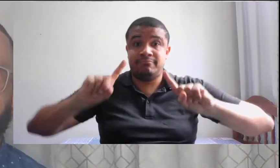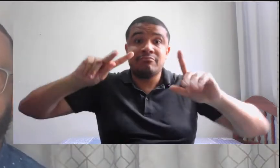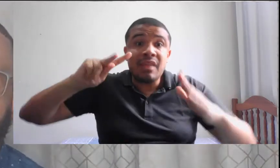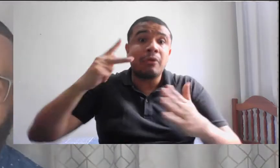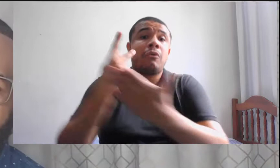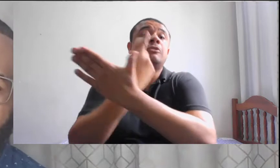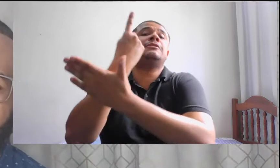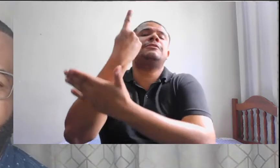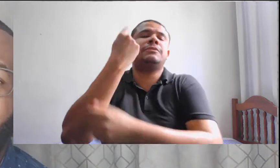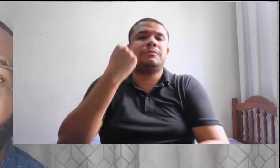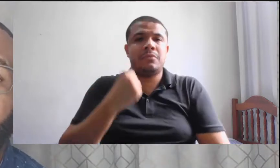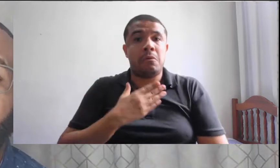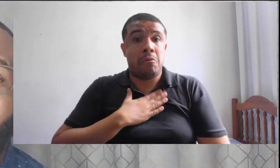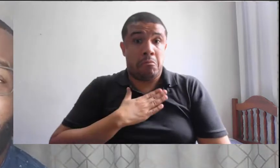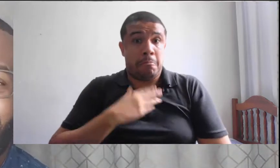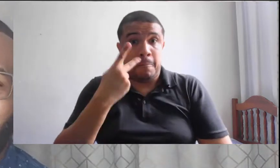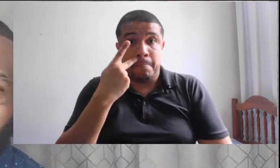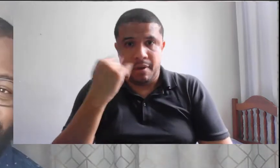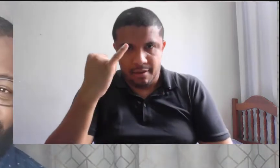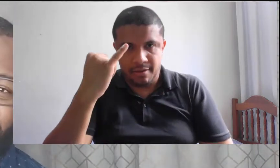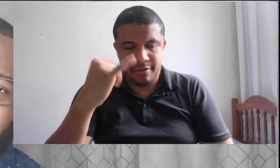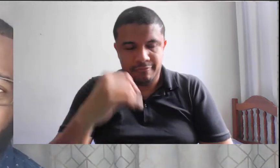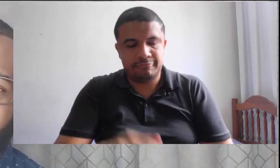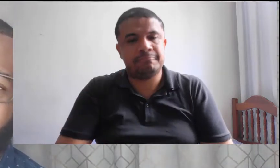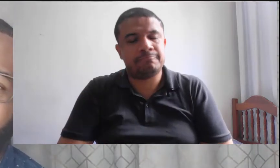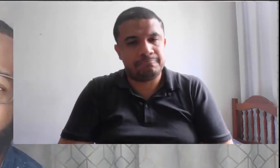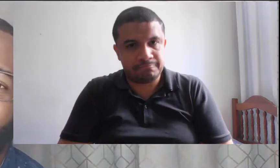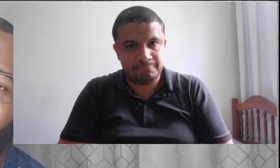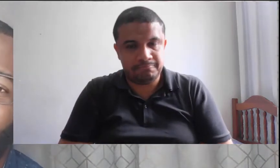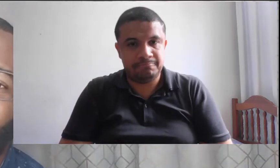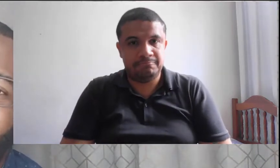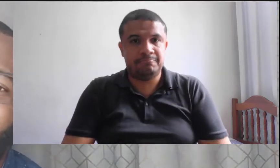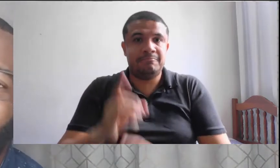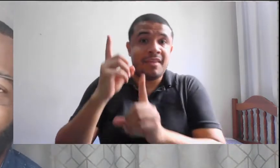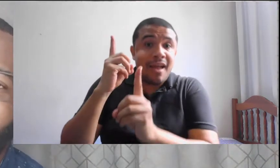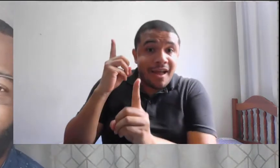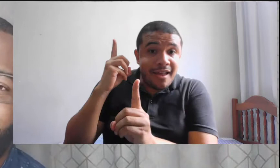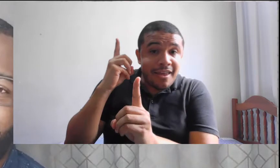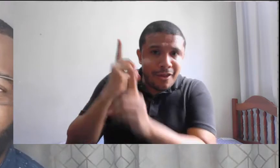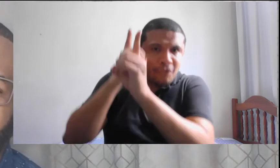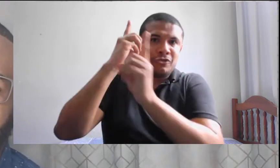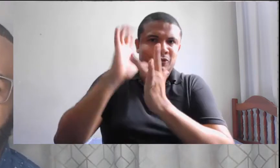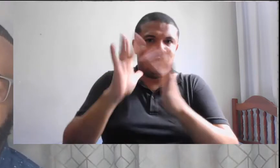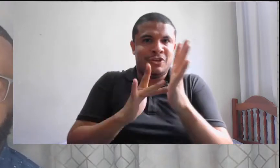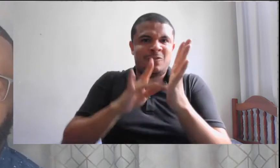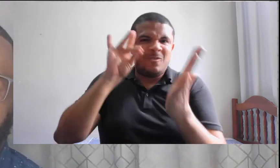Houve um dia em que o meu pai teve um encontro real com o Senhor.